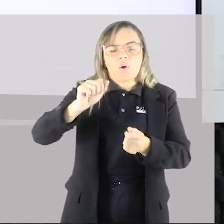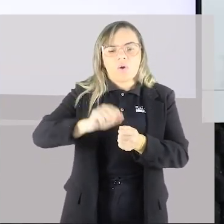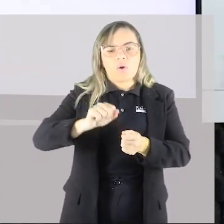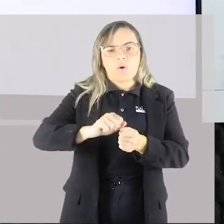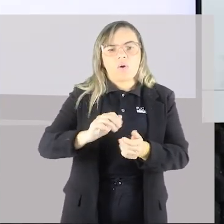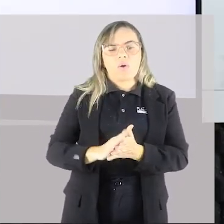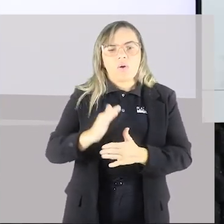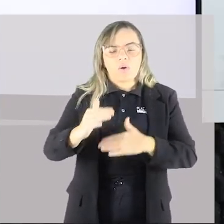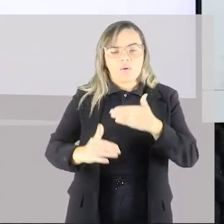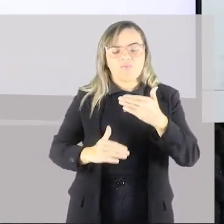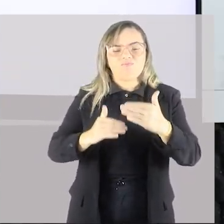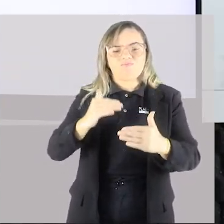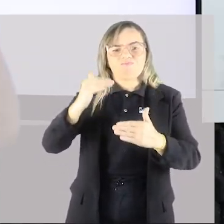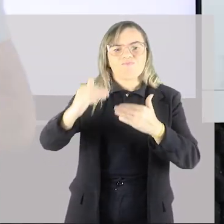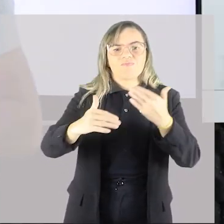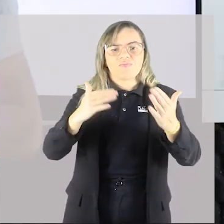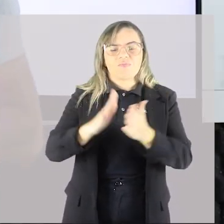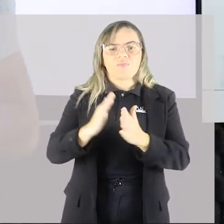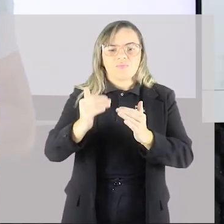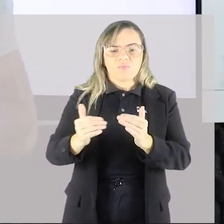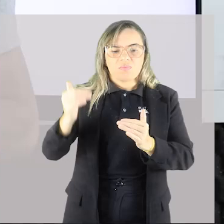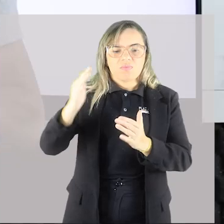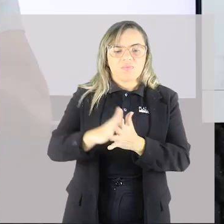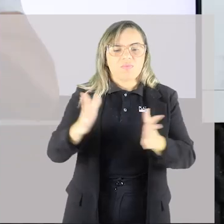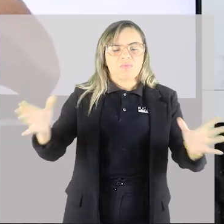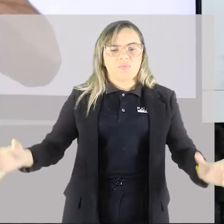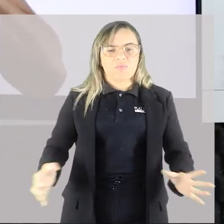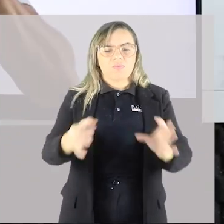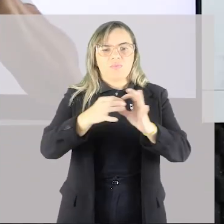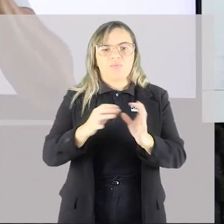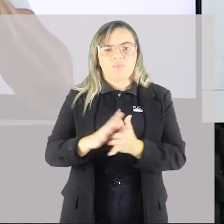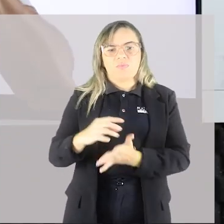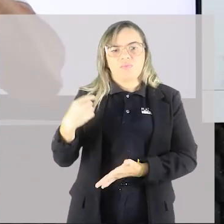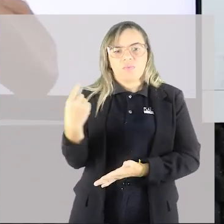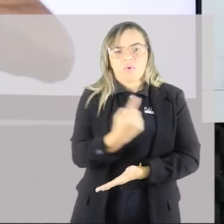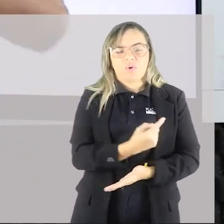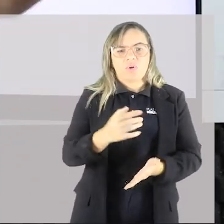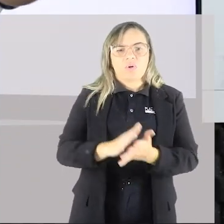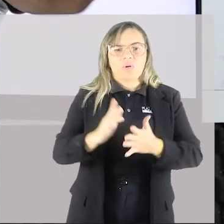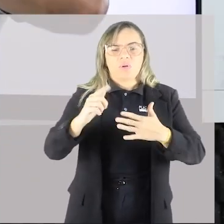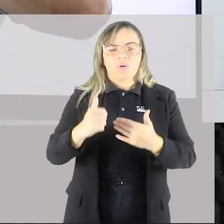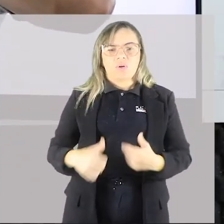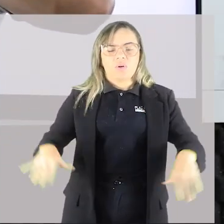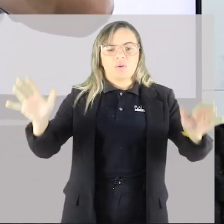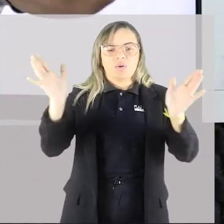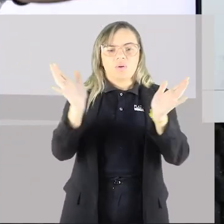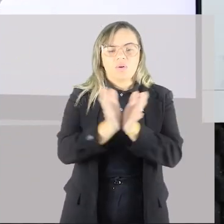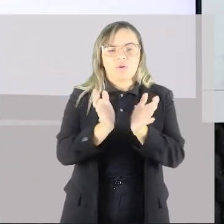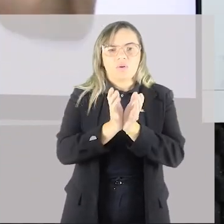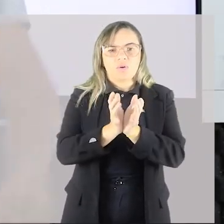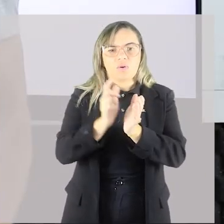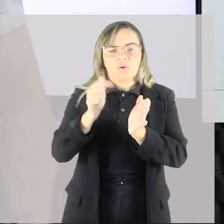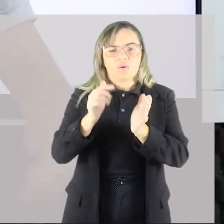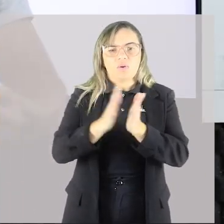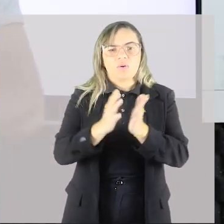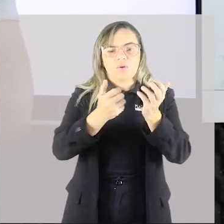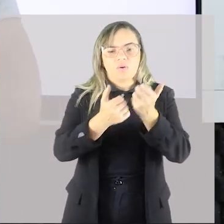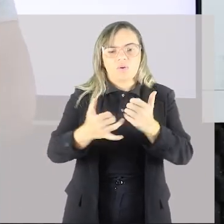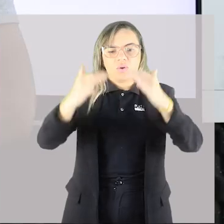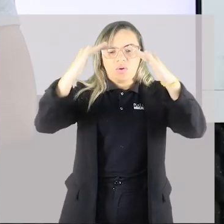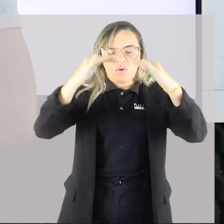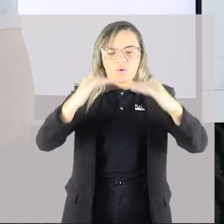de riqueza, ela vai estar diretamente ligada à nossa posição nas camadas sociais. Isso é que o